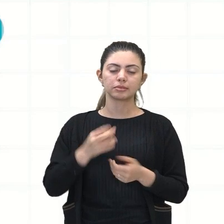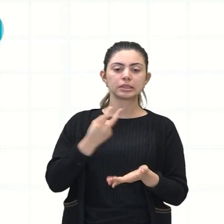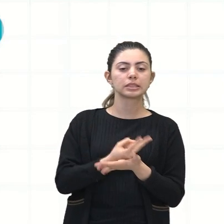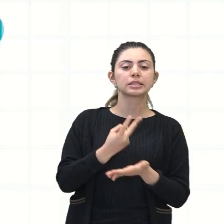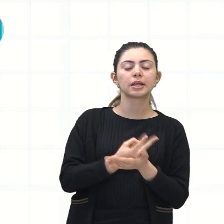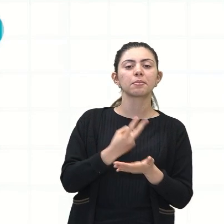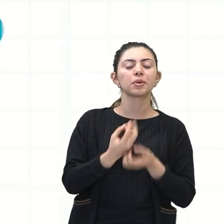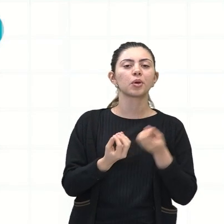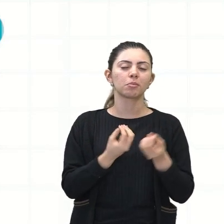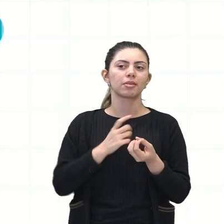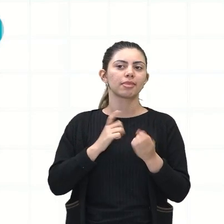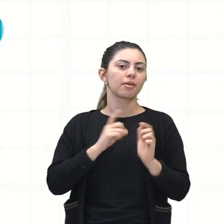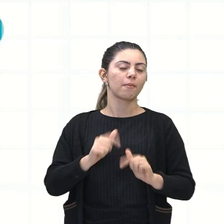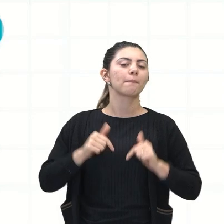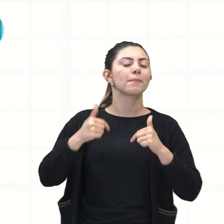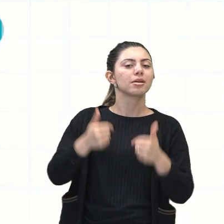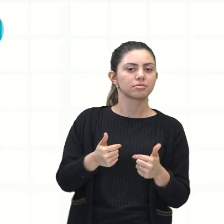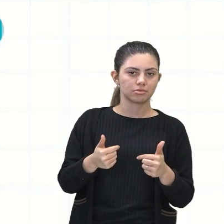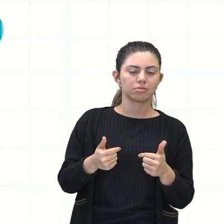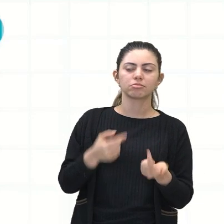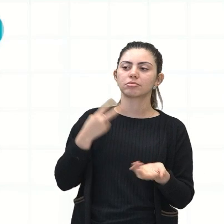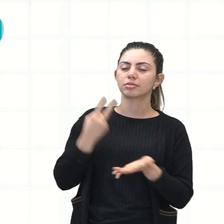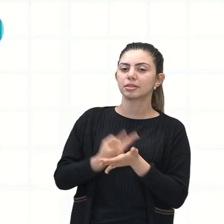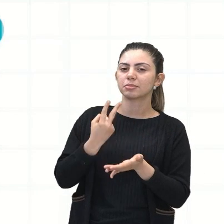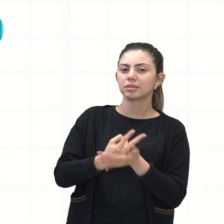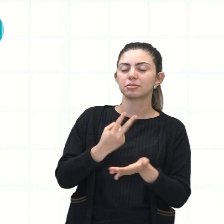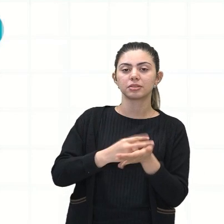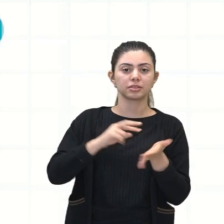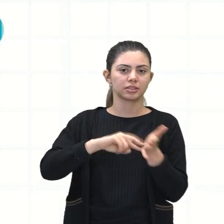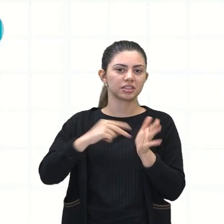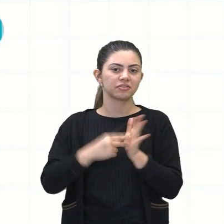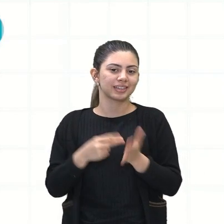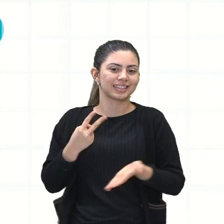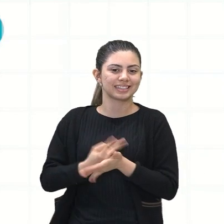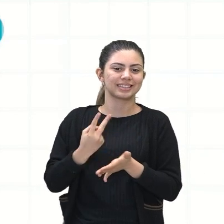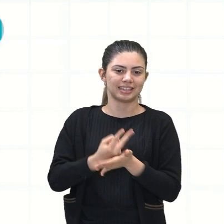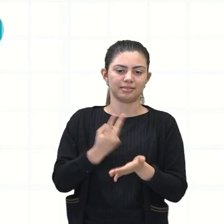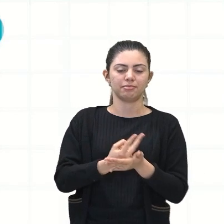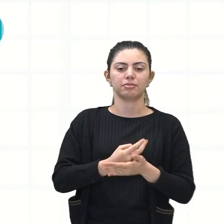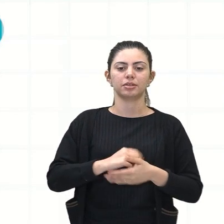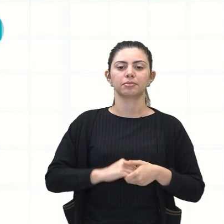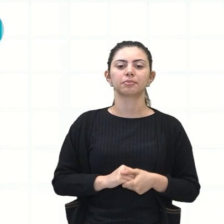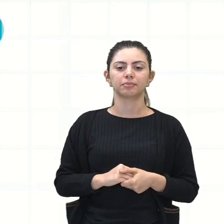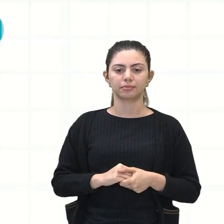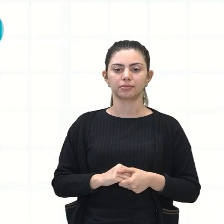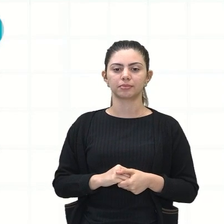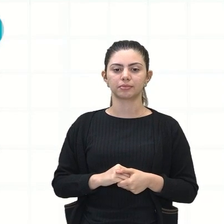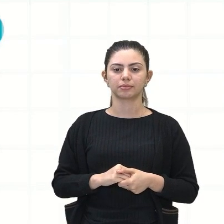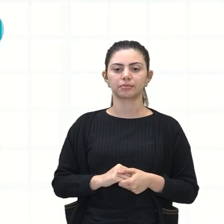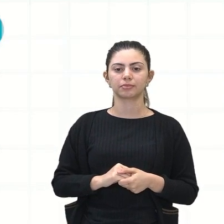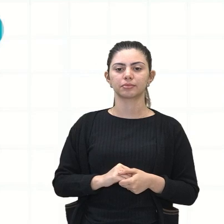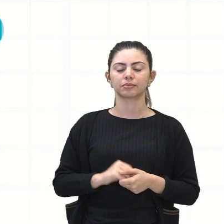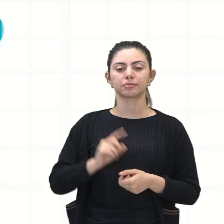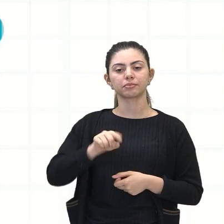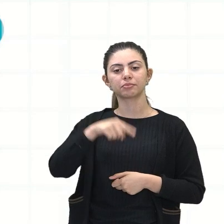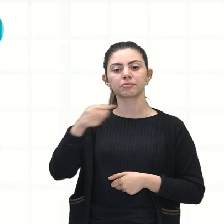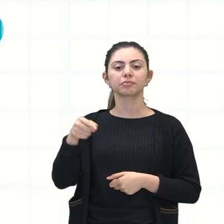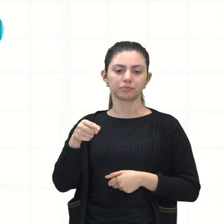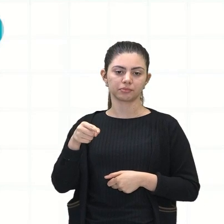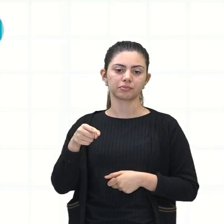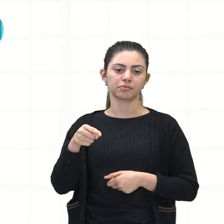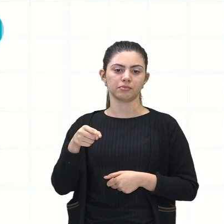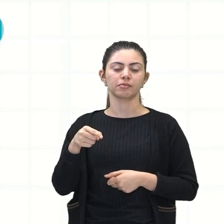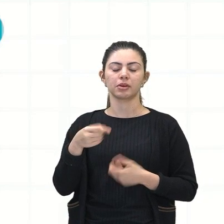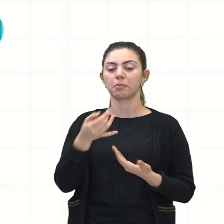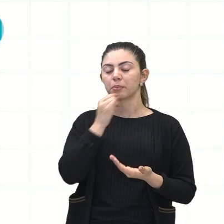fazendo algo, né? A frequência aí de 100%. I always study English. Eu sempre estudo